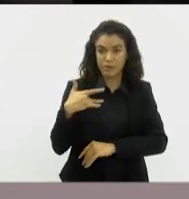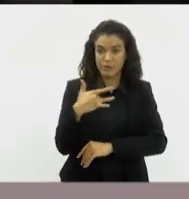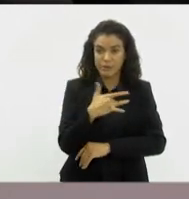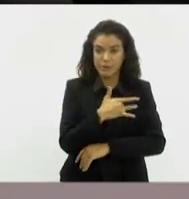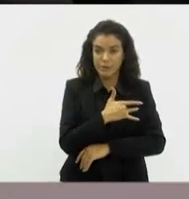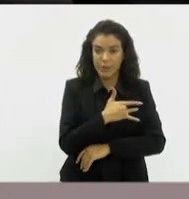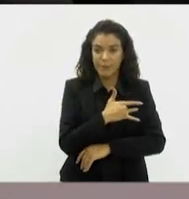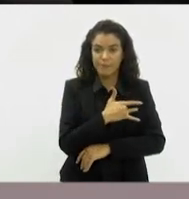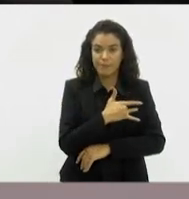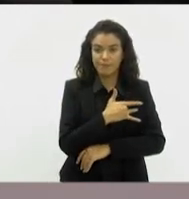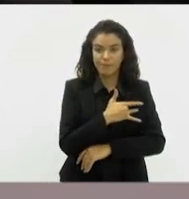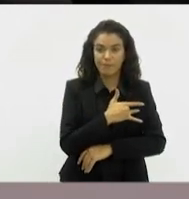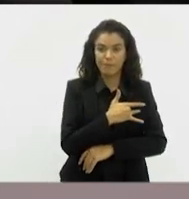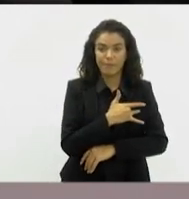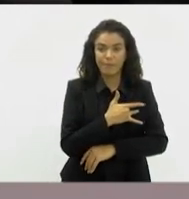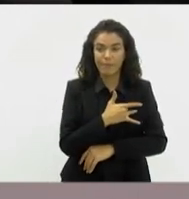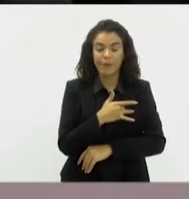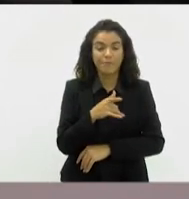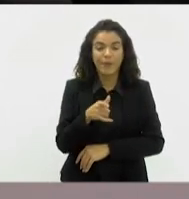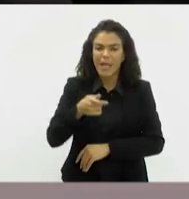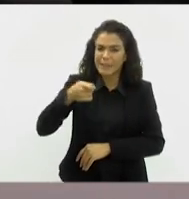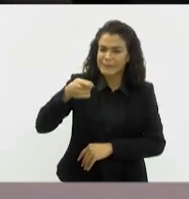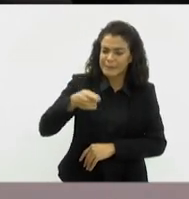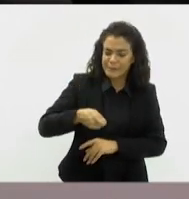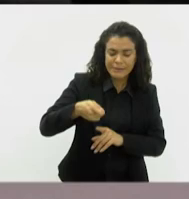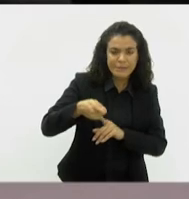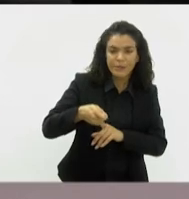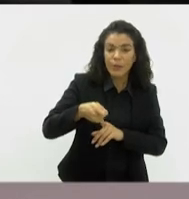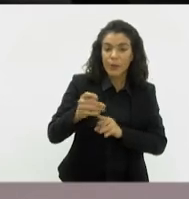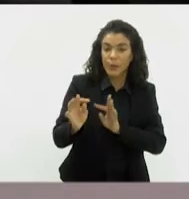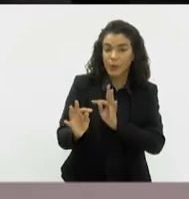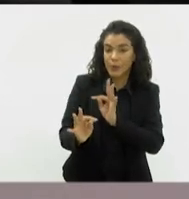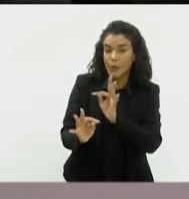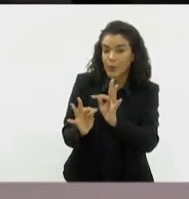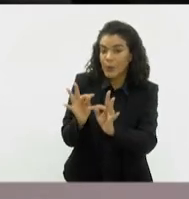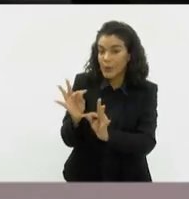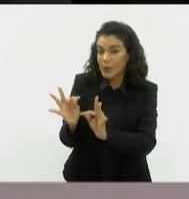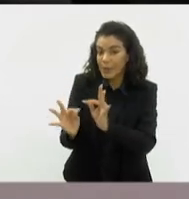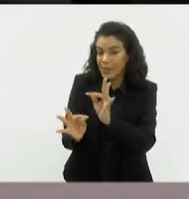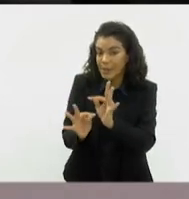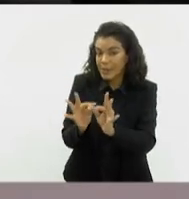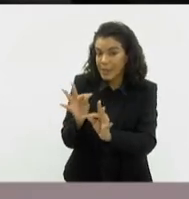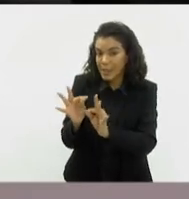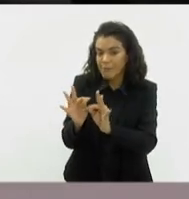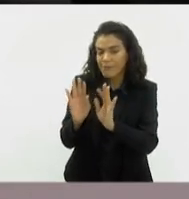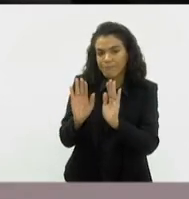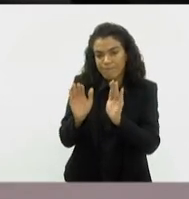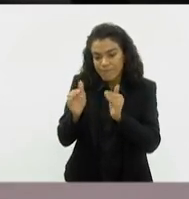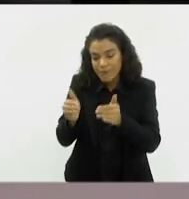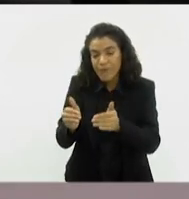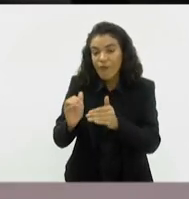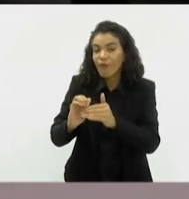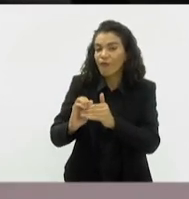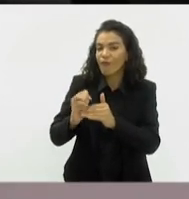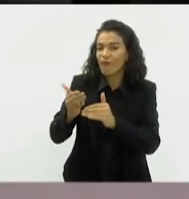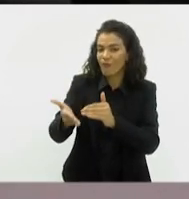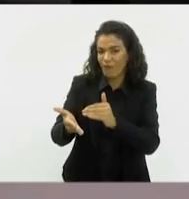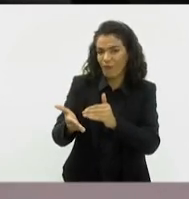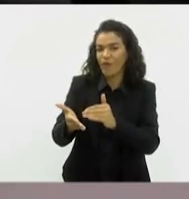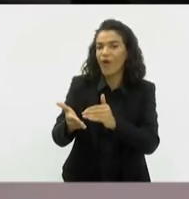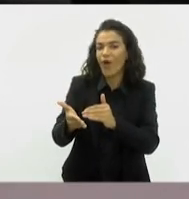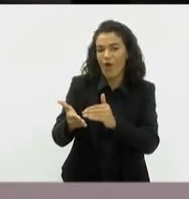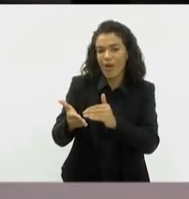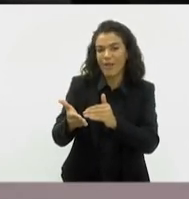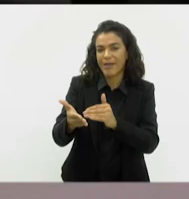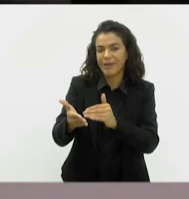Saúde, é exigido que os tratamentos se façam exatamente fora dos